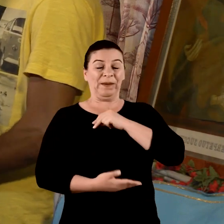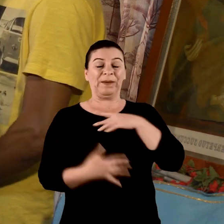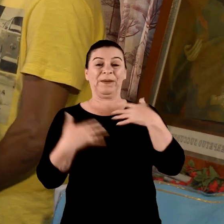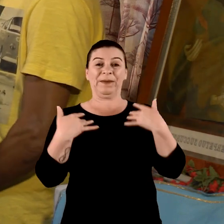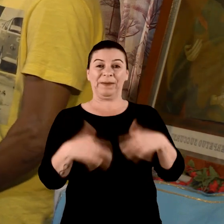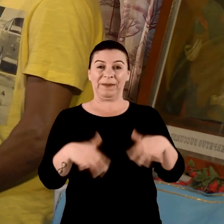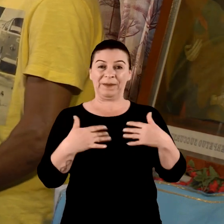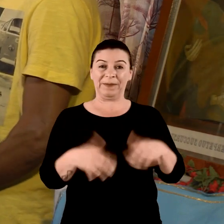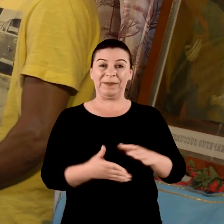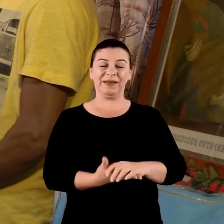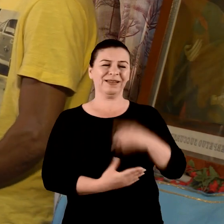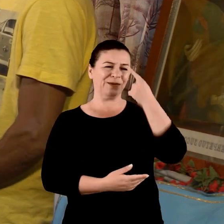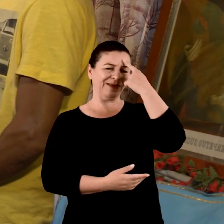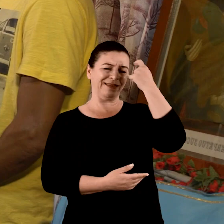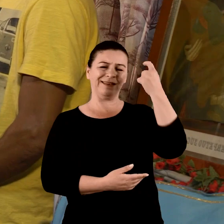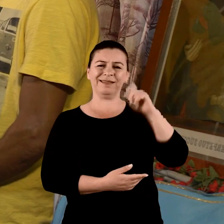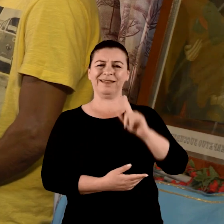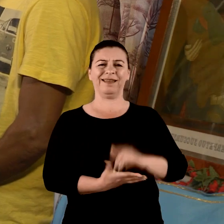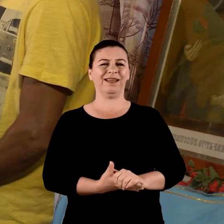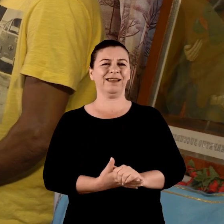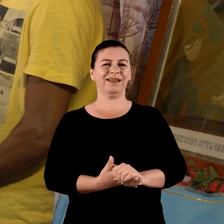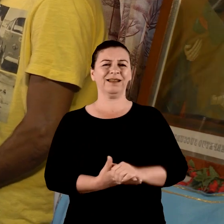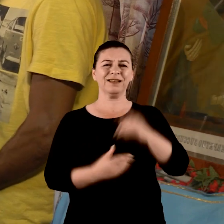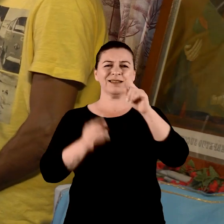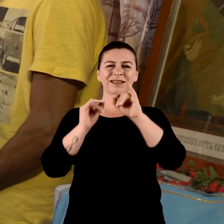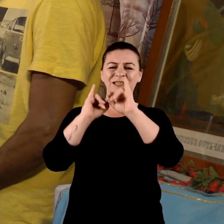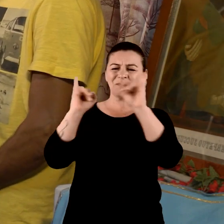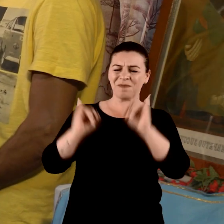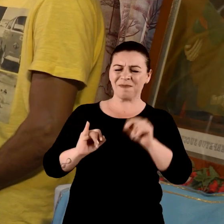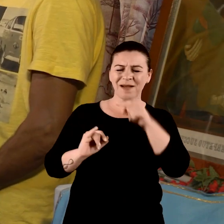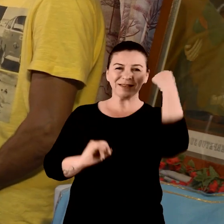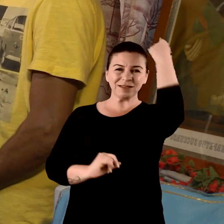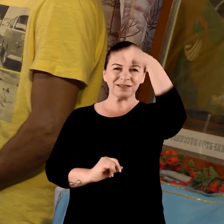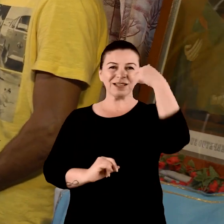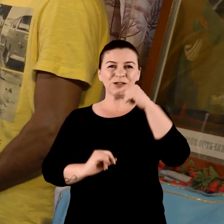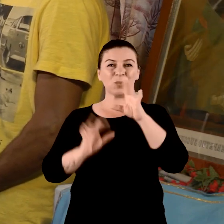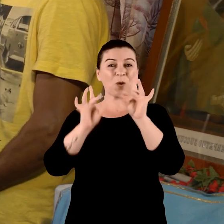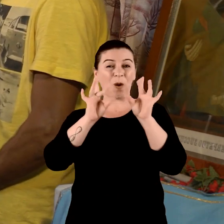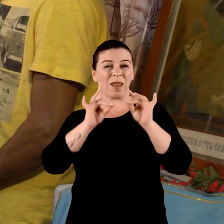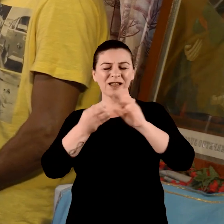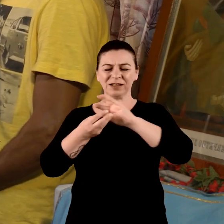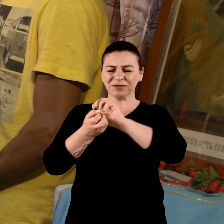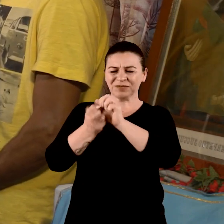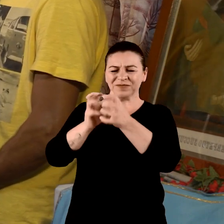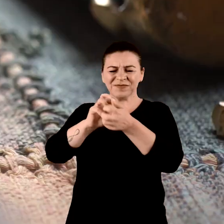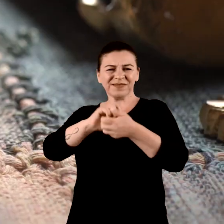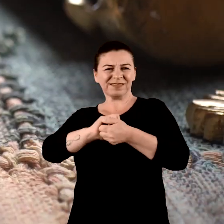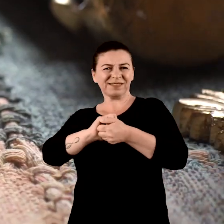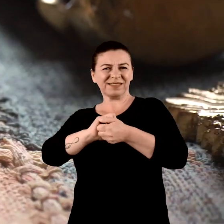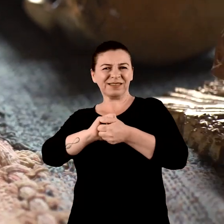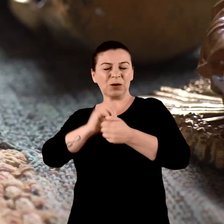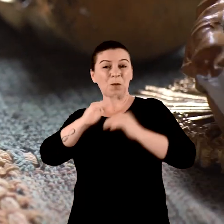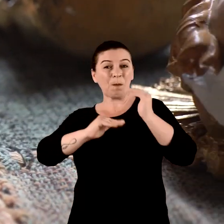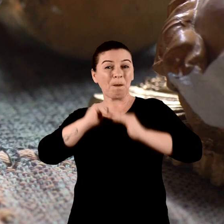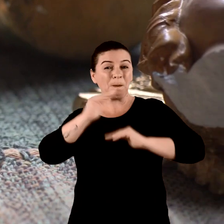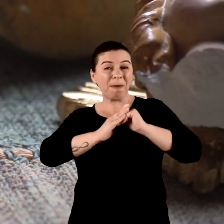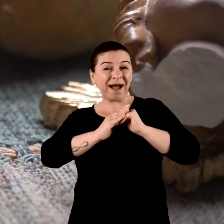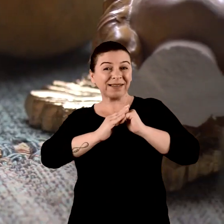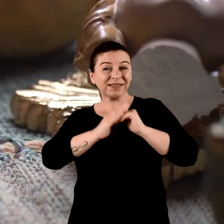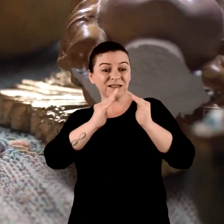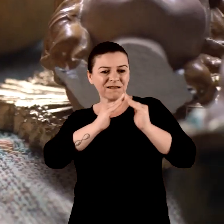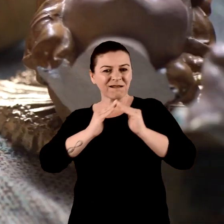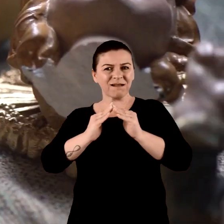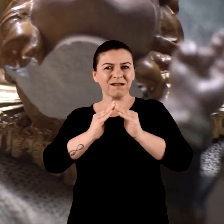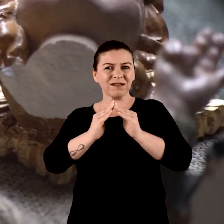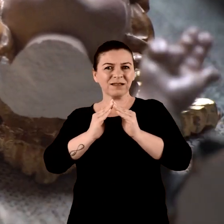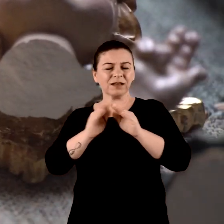não tem ideia. O santo colado com durepoxi, santo colado com massa de construção civil, santo